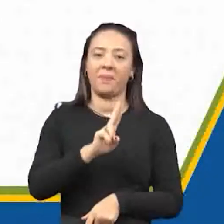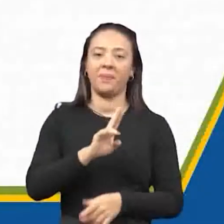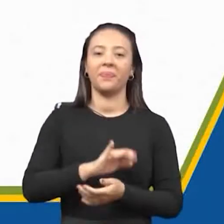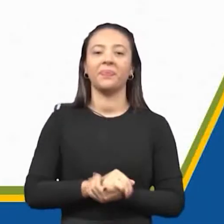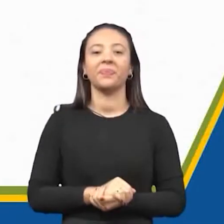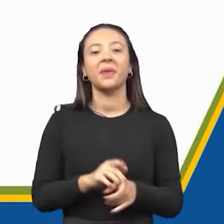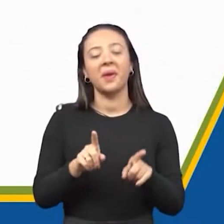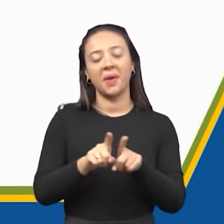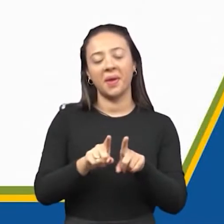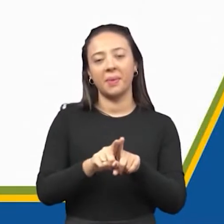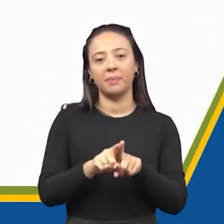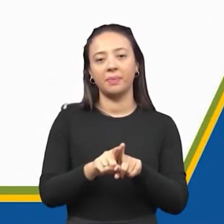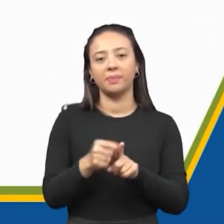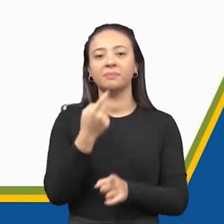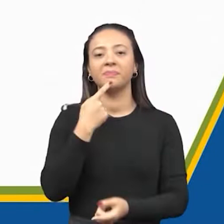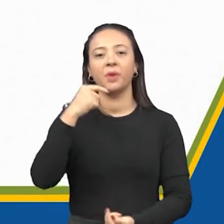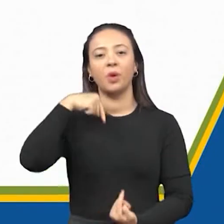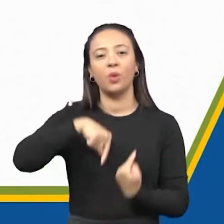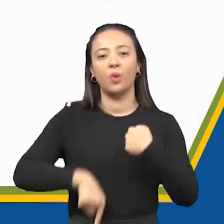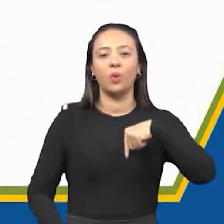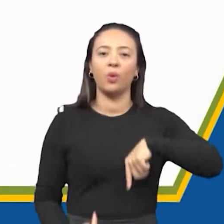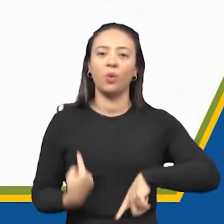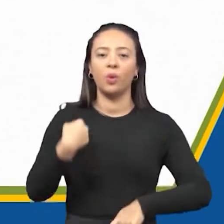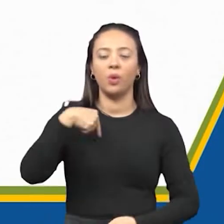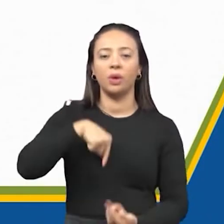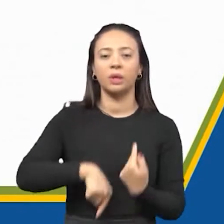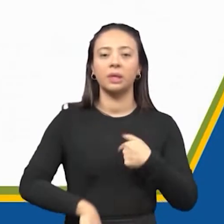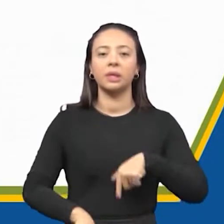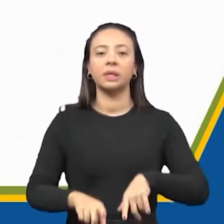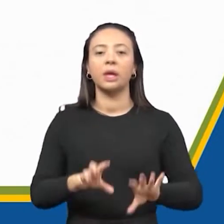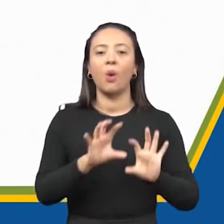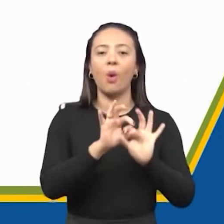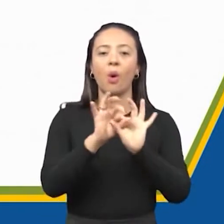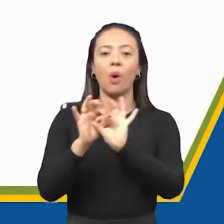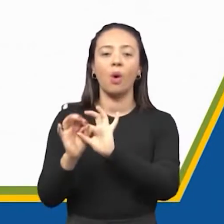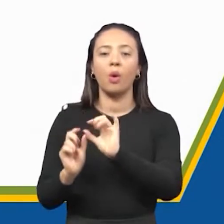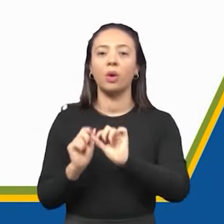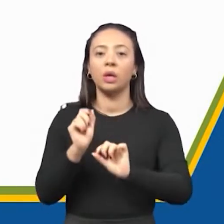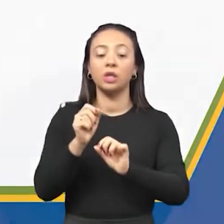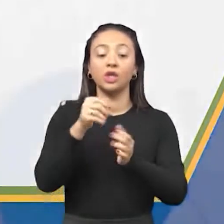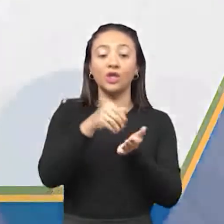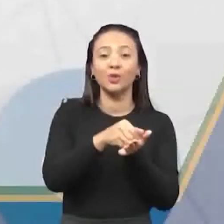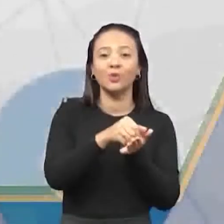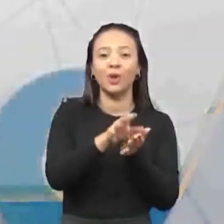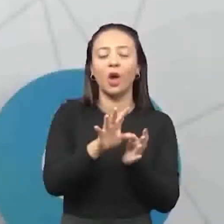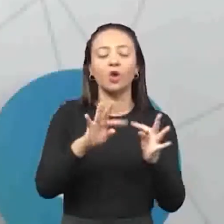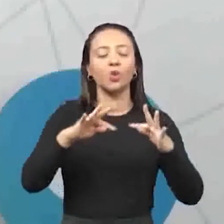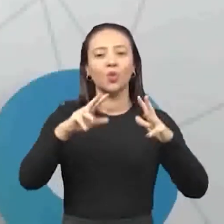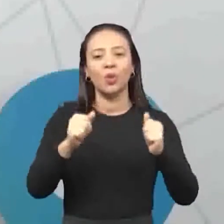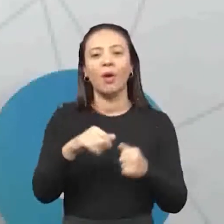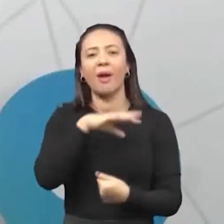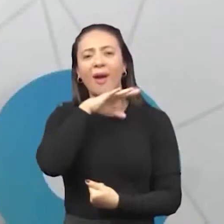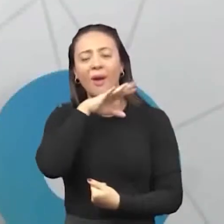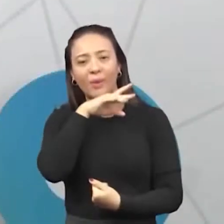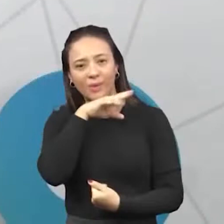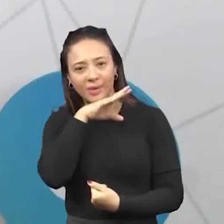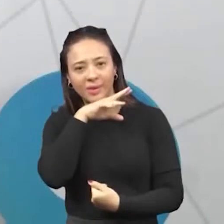Além do mais, o sistema circulatório ele está relacionado com a eliminação de resíduos. Então, tudo que